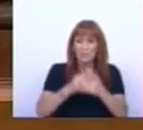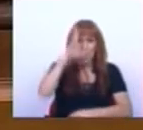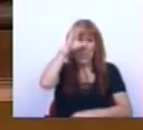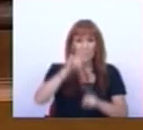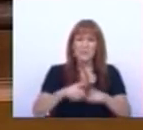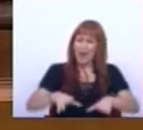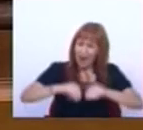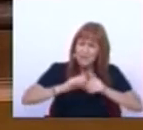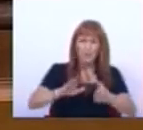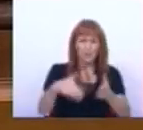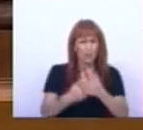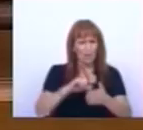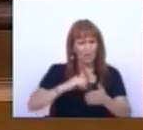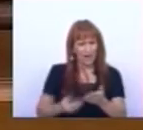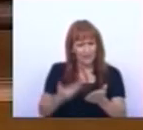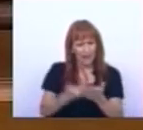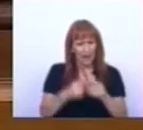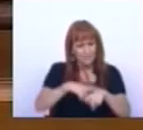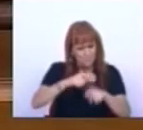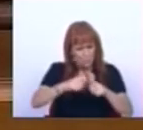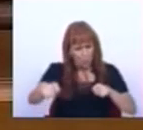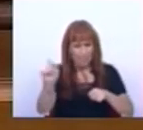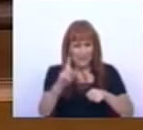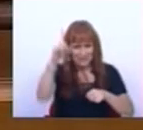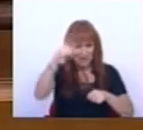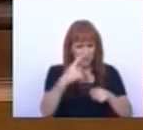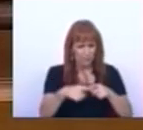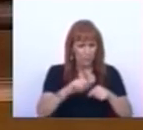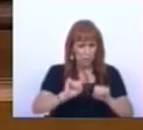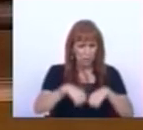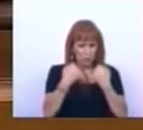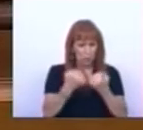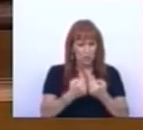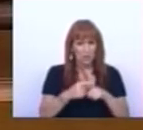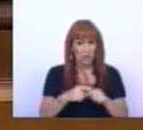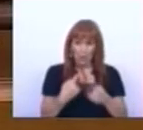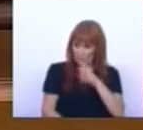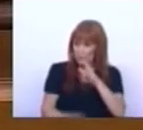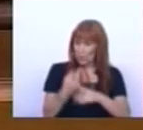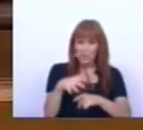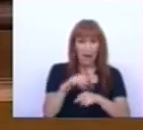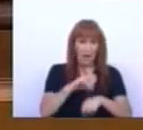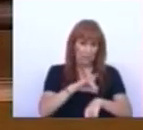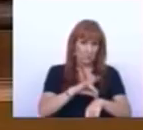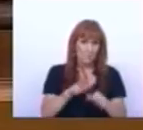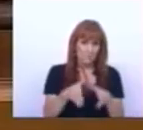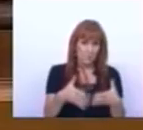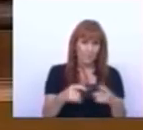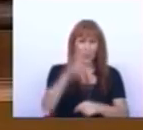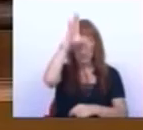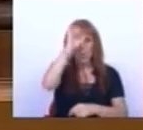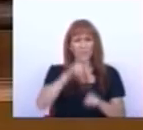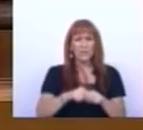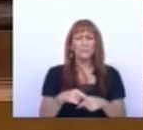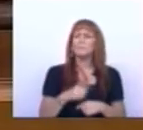Governo aceitasse a proposta dos Verdes para prolongar por mais 6 meses a prestação social que foi criada no âmbito da pandemia. O